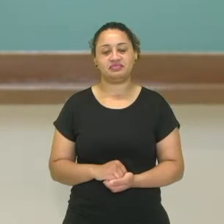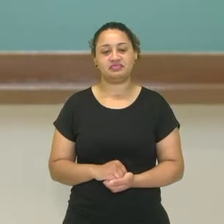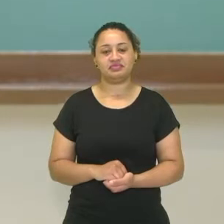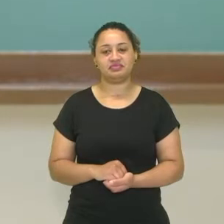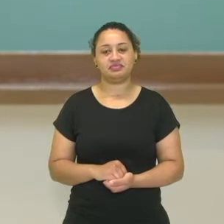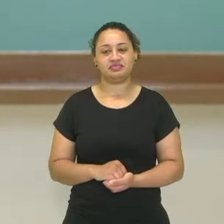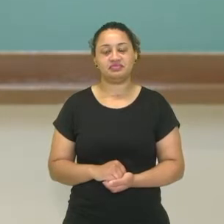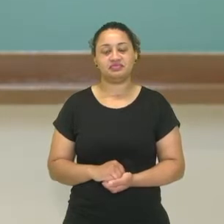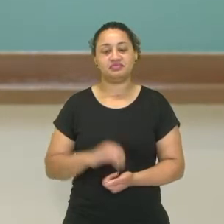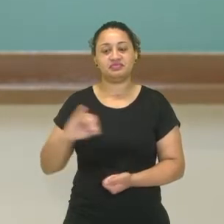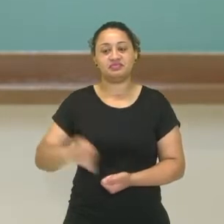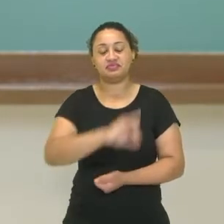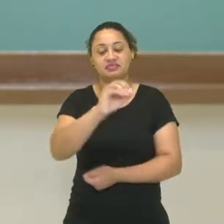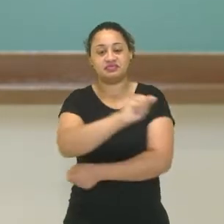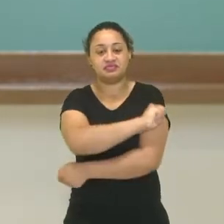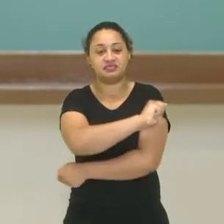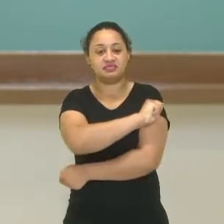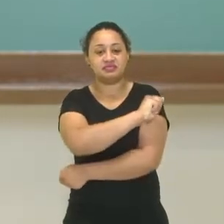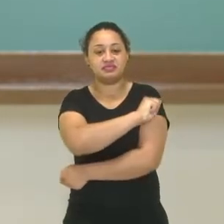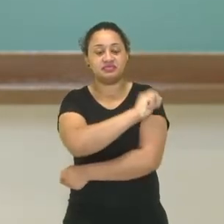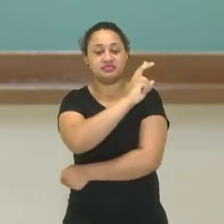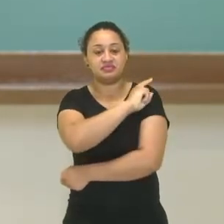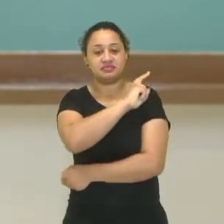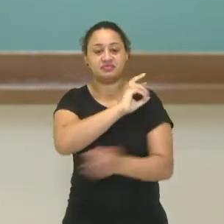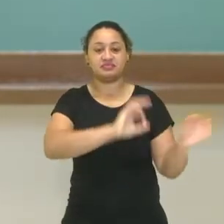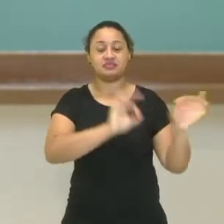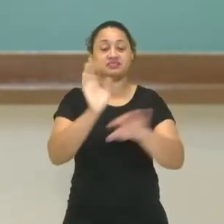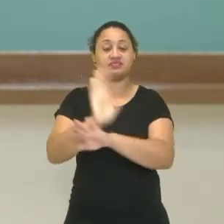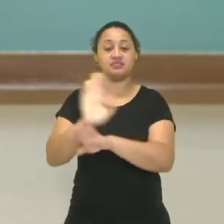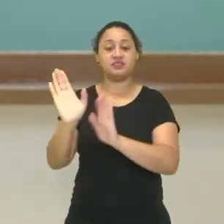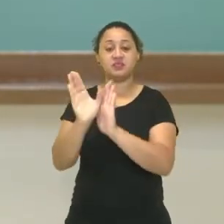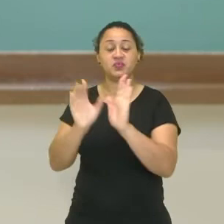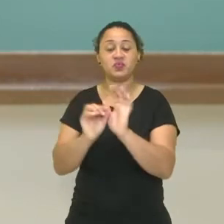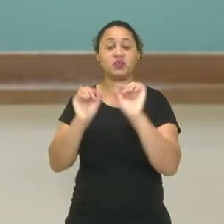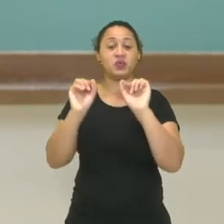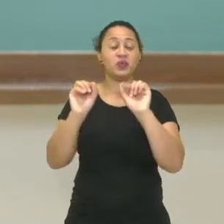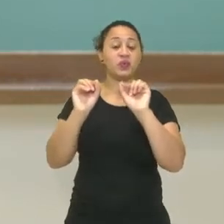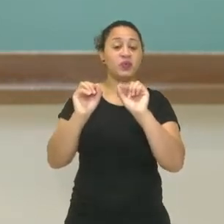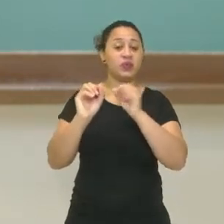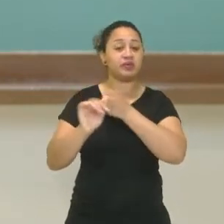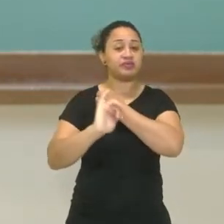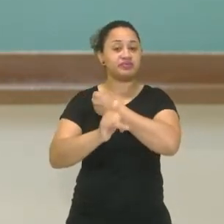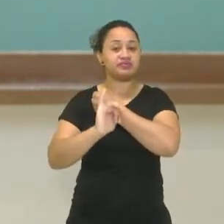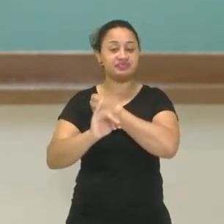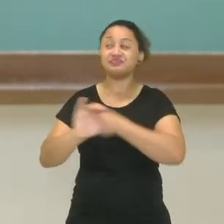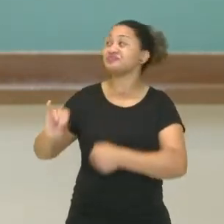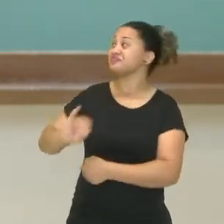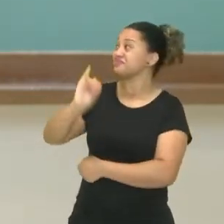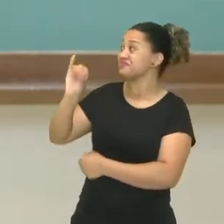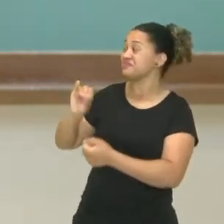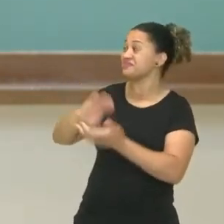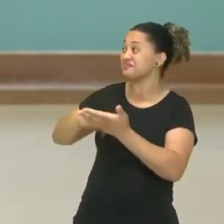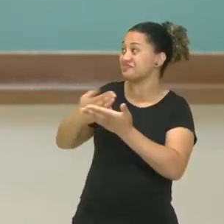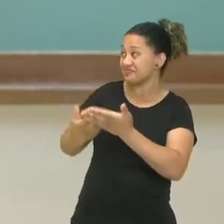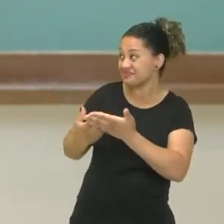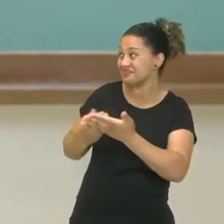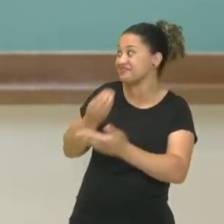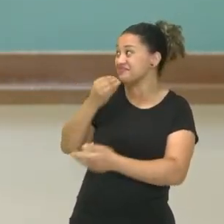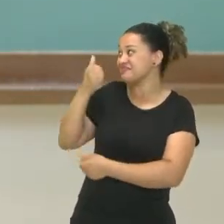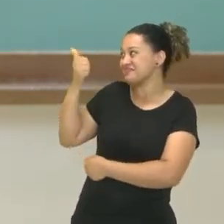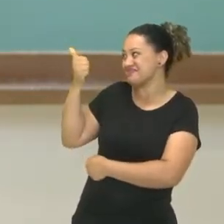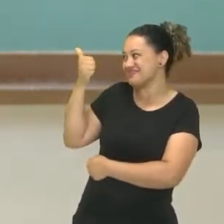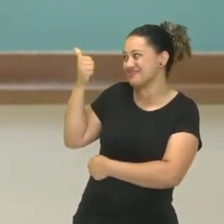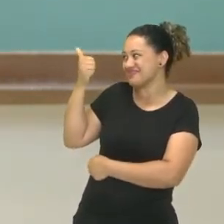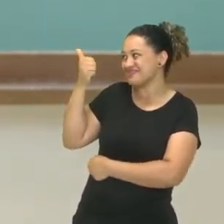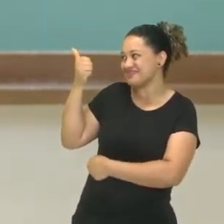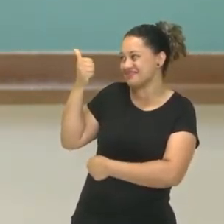estudantes da segunda série! Neste vídeo vamos falar sobre crônica. Olá, minha intérprete querida Jéssica, tudo bem?